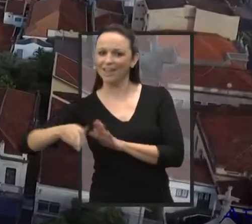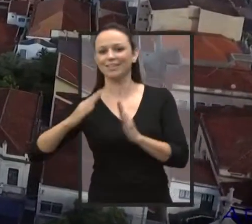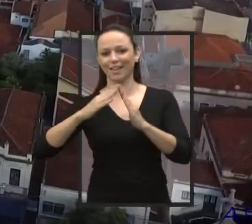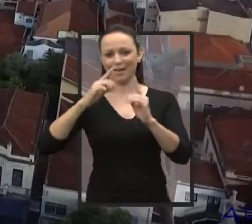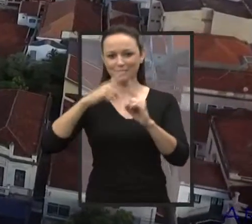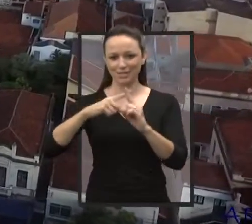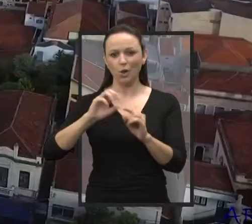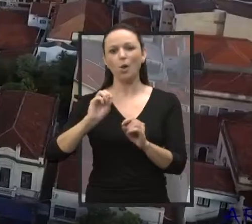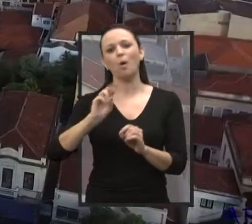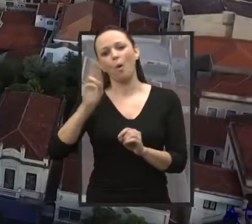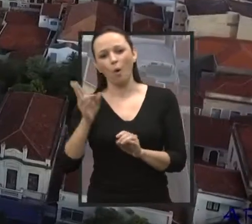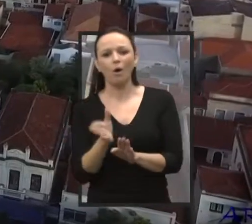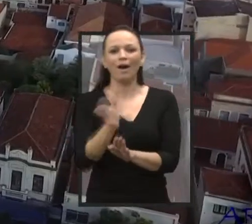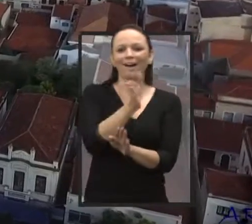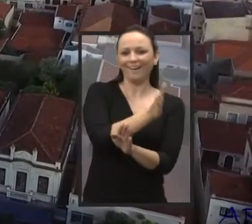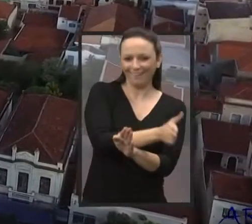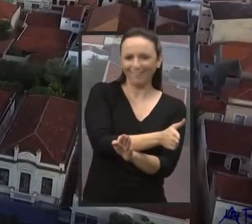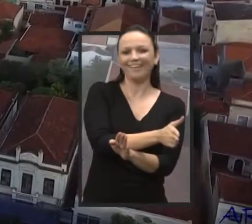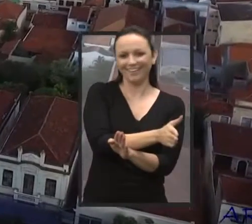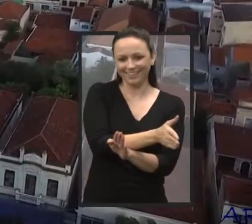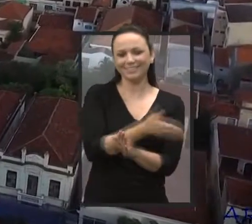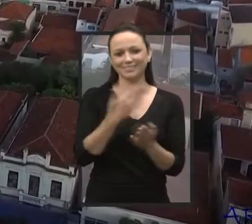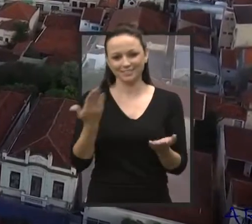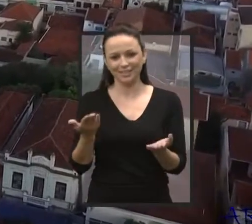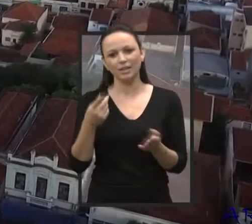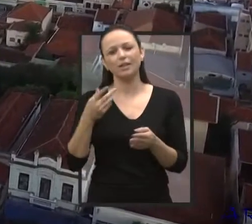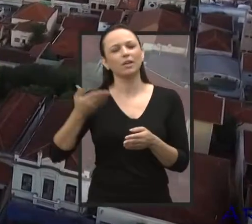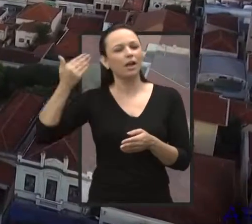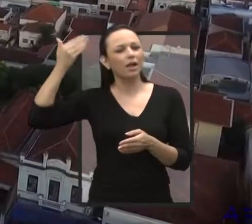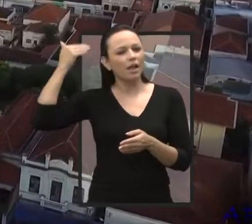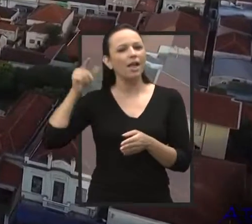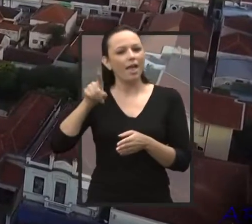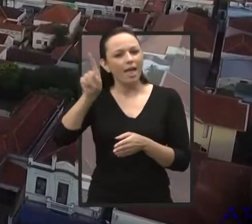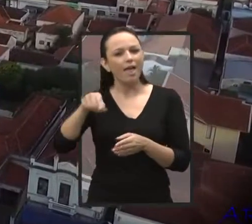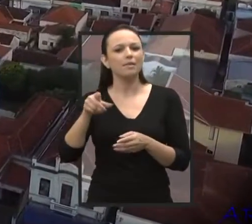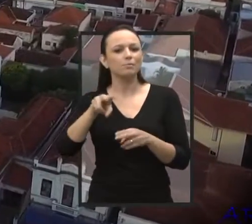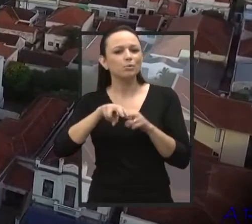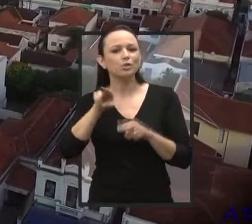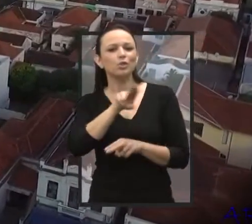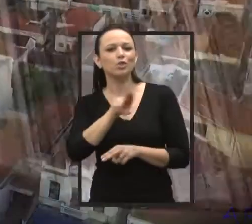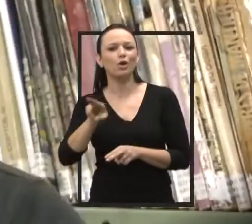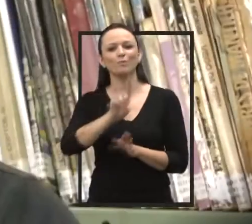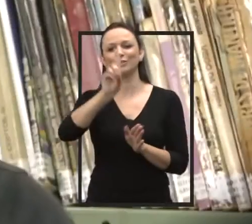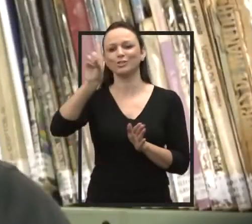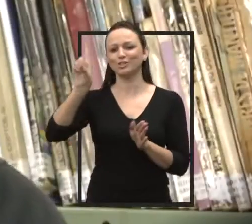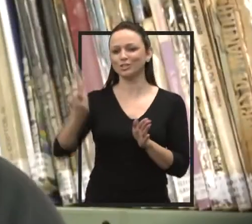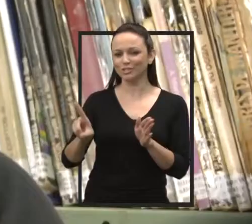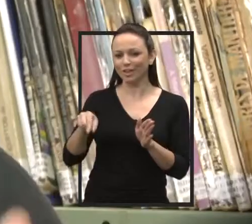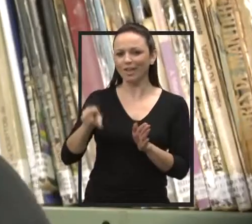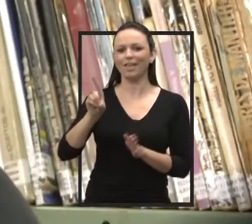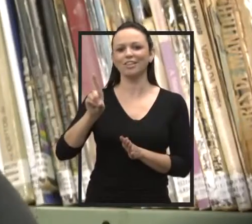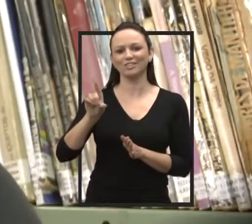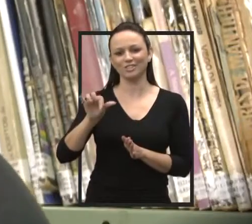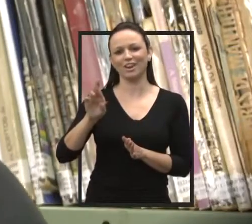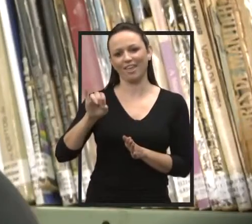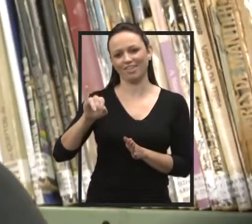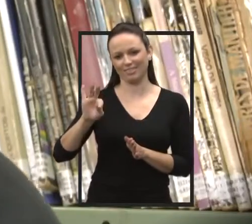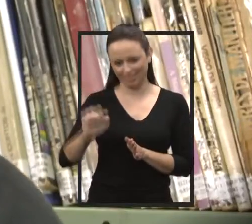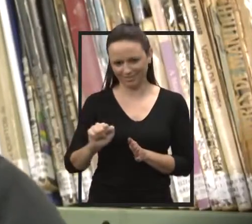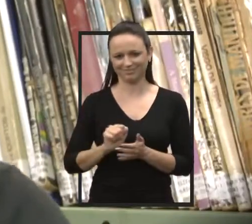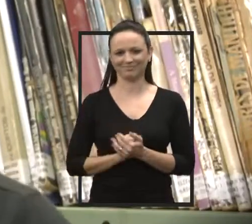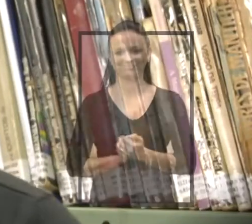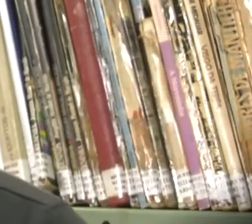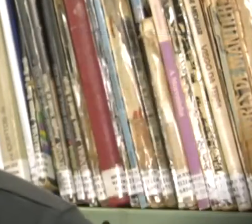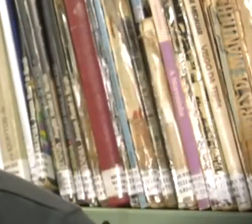da Igreja Matriz, que era uma localização, uma orientação que se dava no início. Então, por muito tempo, a rua